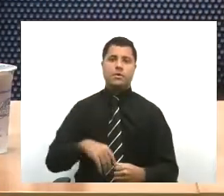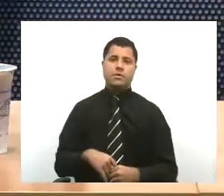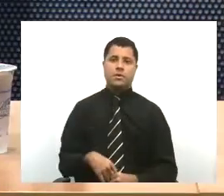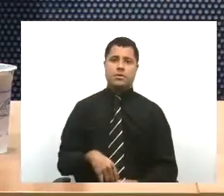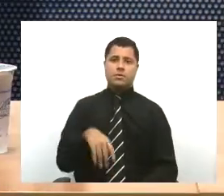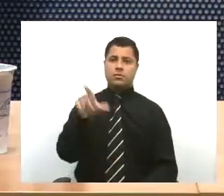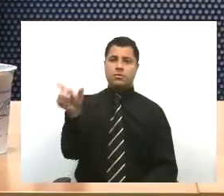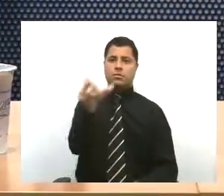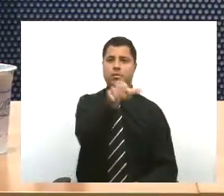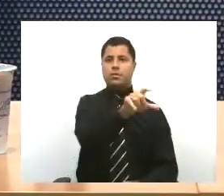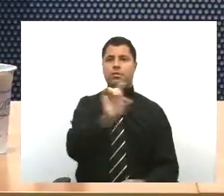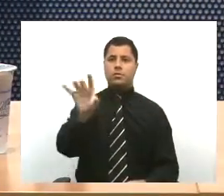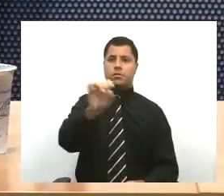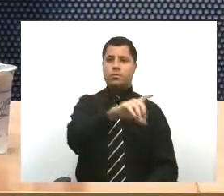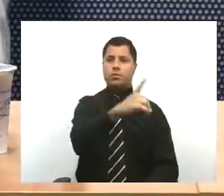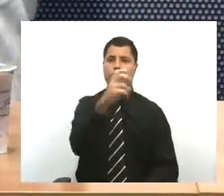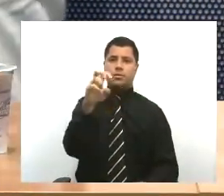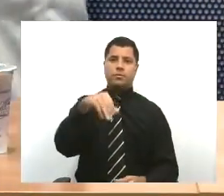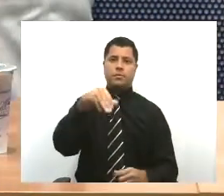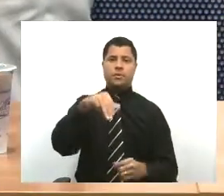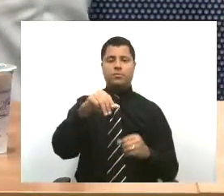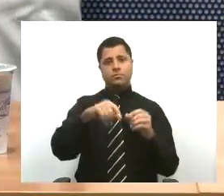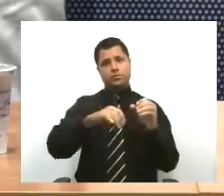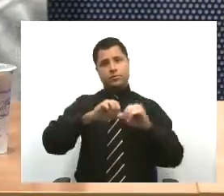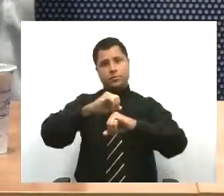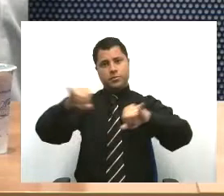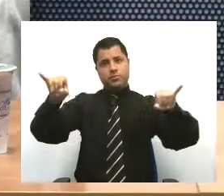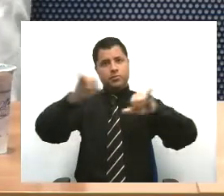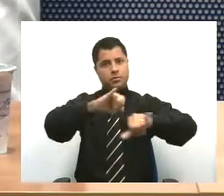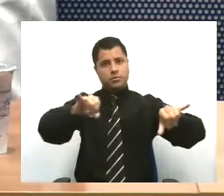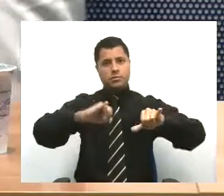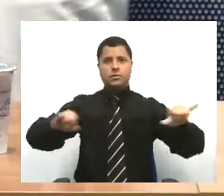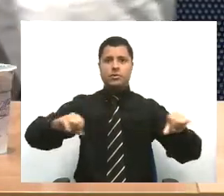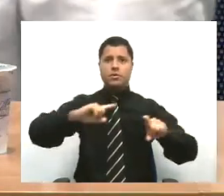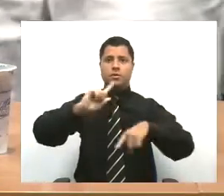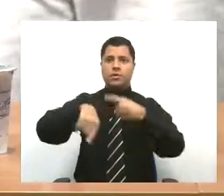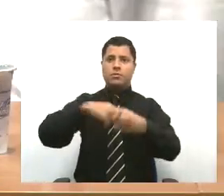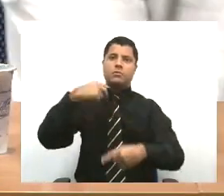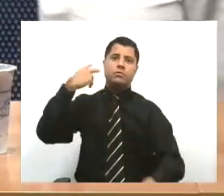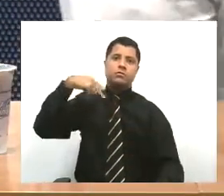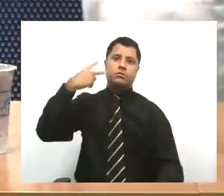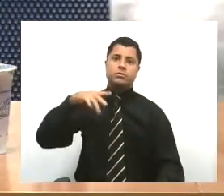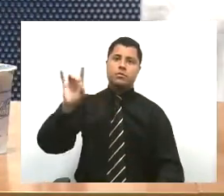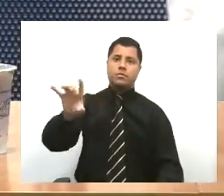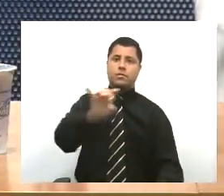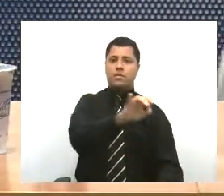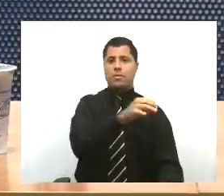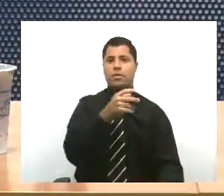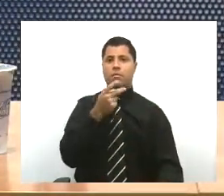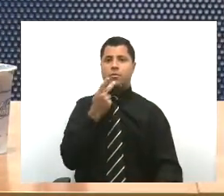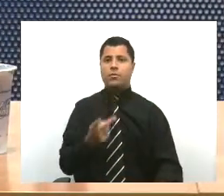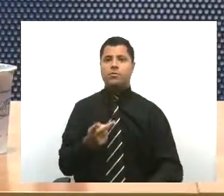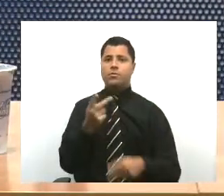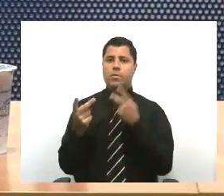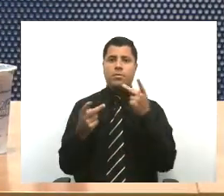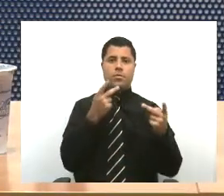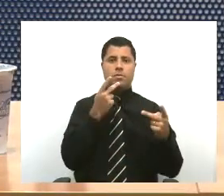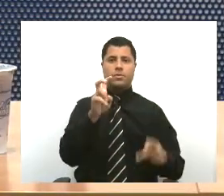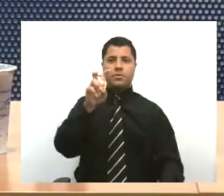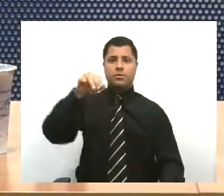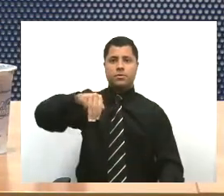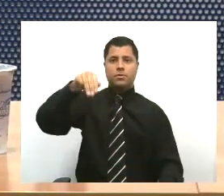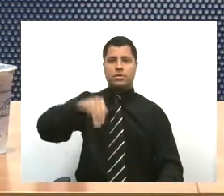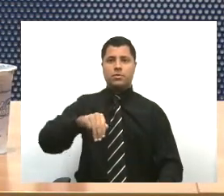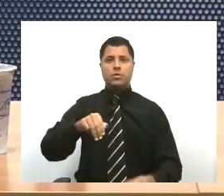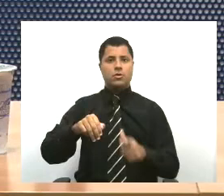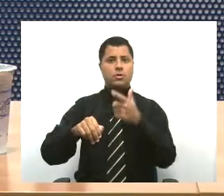30 minutos para sua explanação. Em seguida, será aberta a palavra aos vereadores, caso queiram, por 5 minutos, e aos